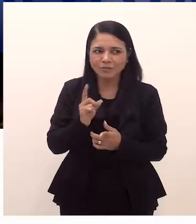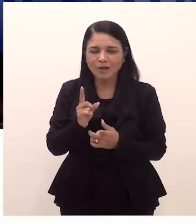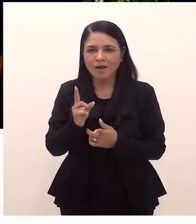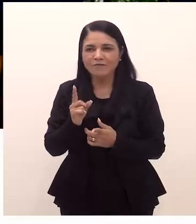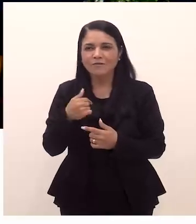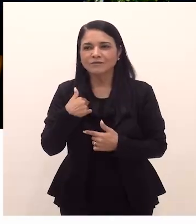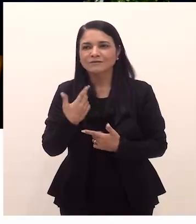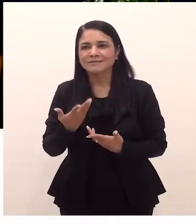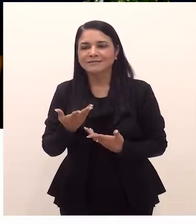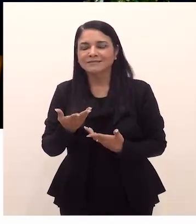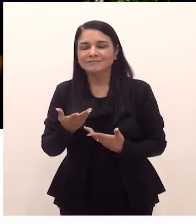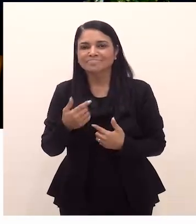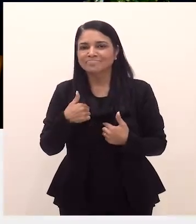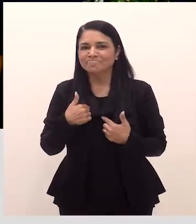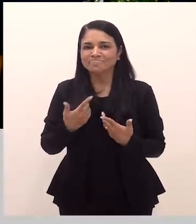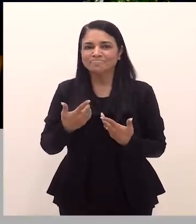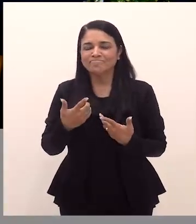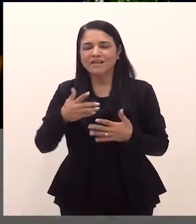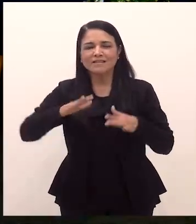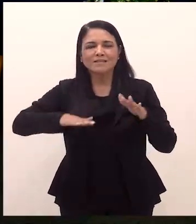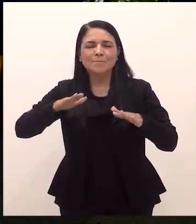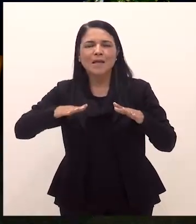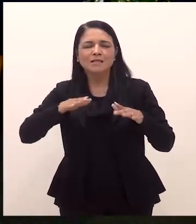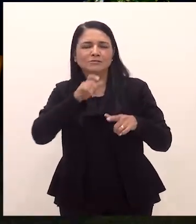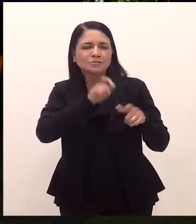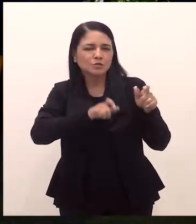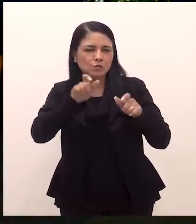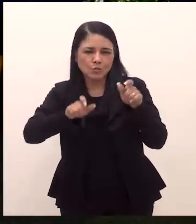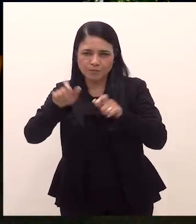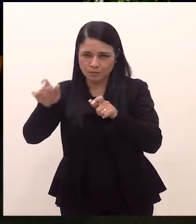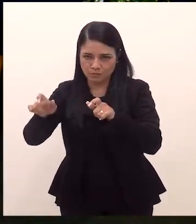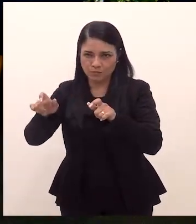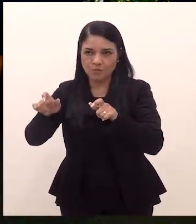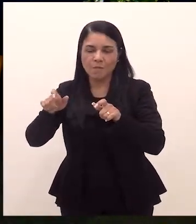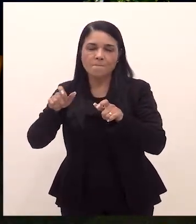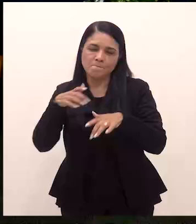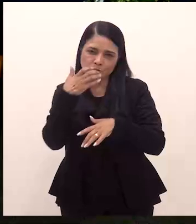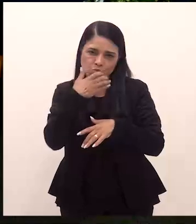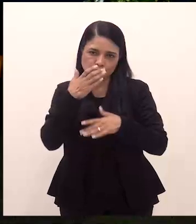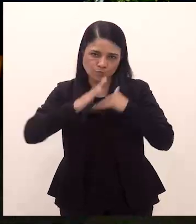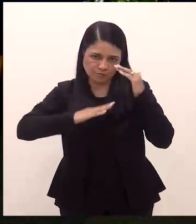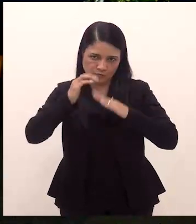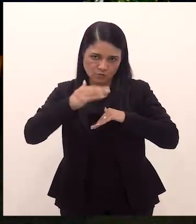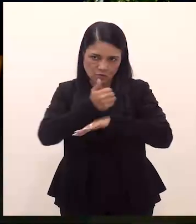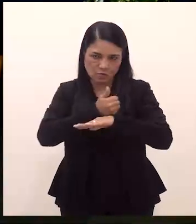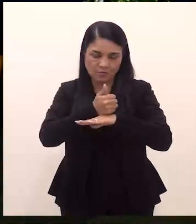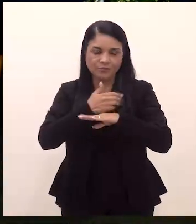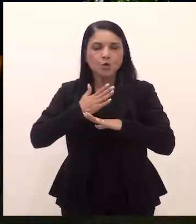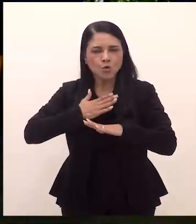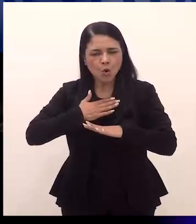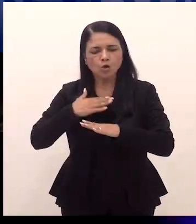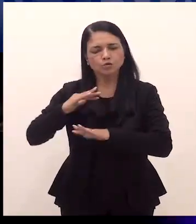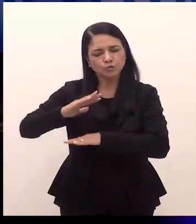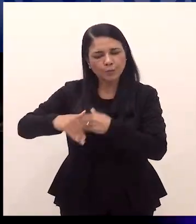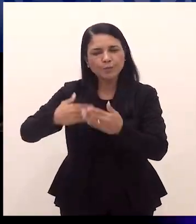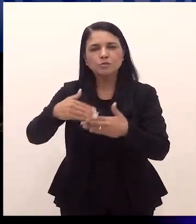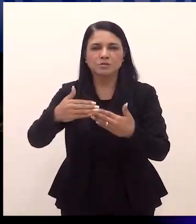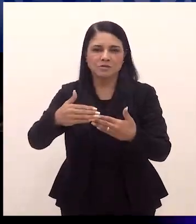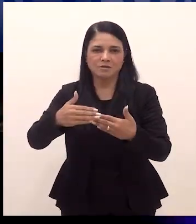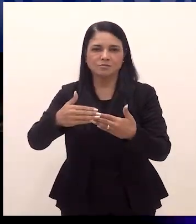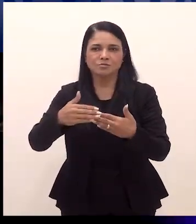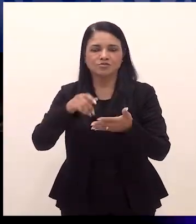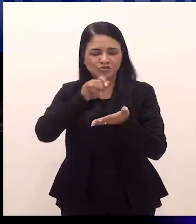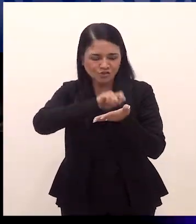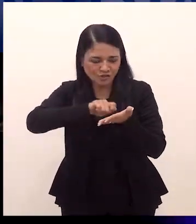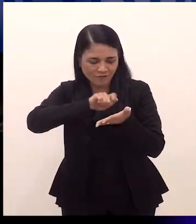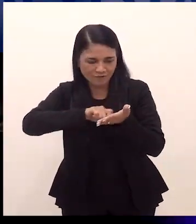presta? Então, e isso varia de músico para músico, é claro. Mas eu gosto muito de todos os processos,